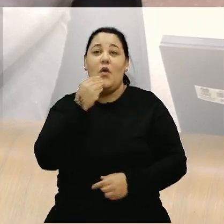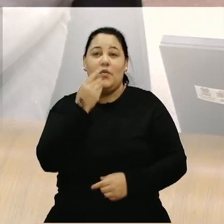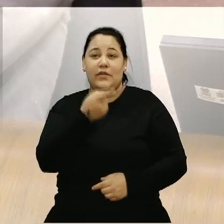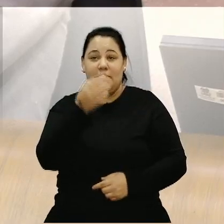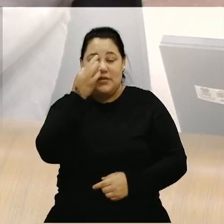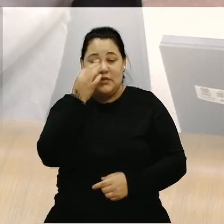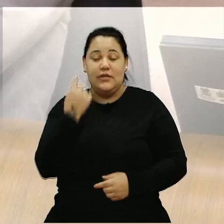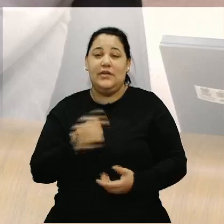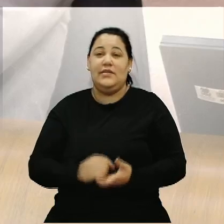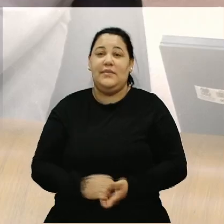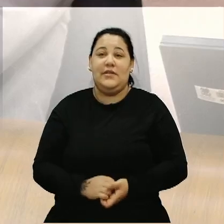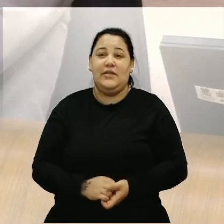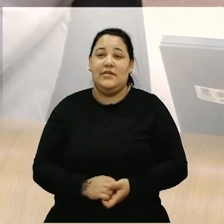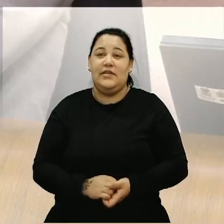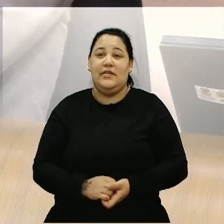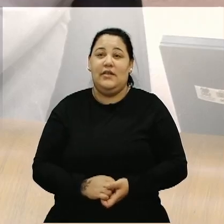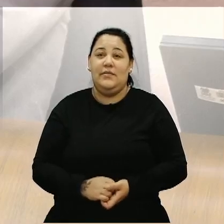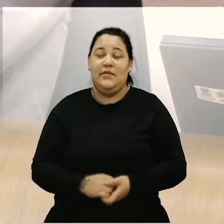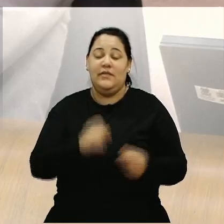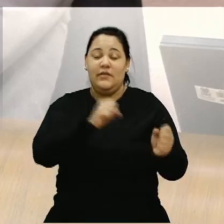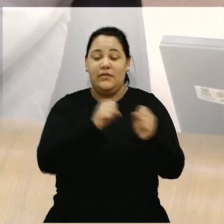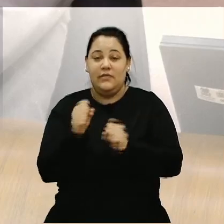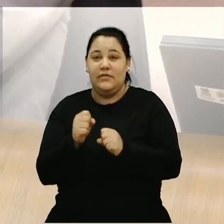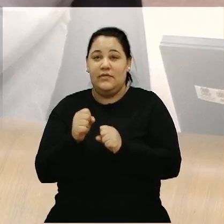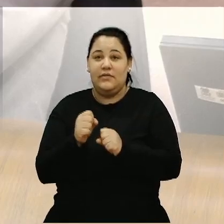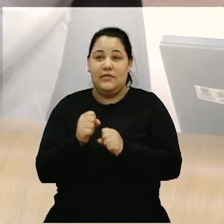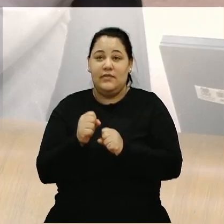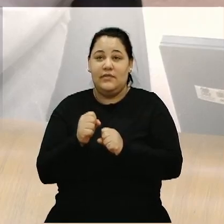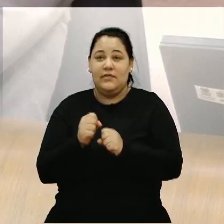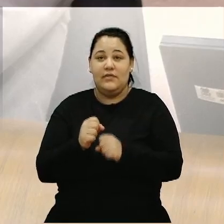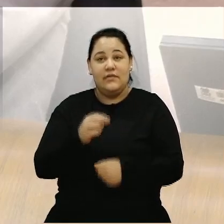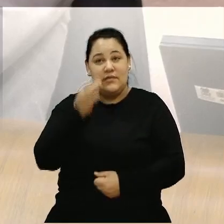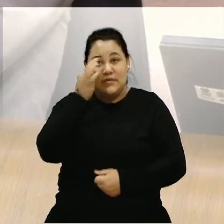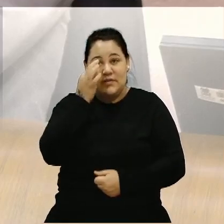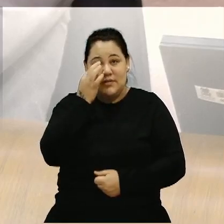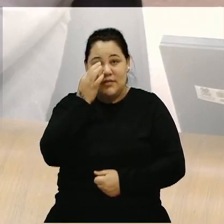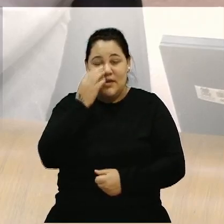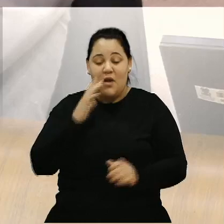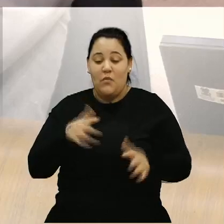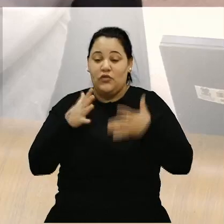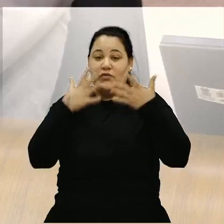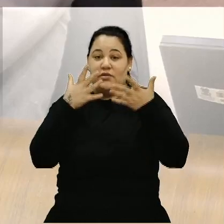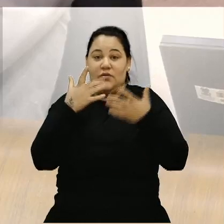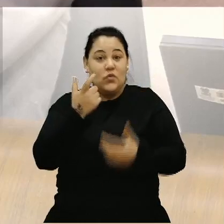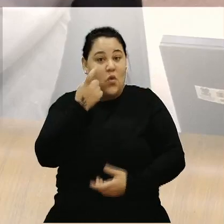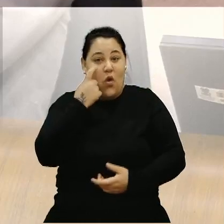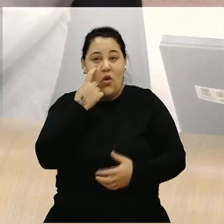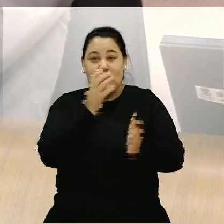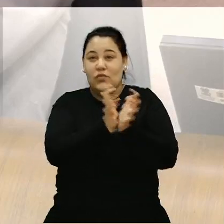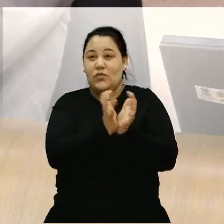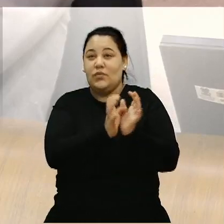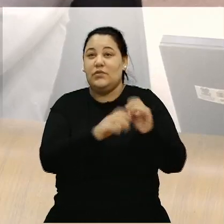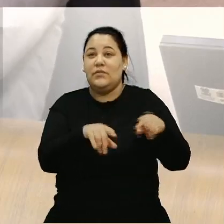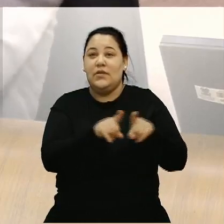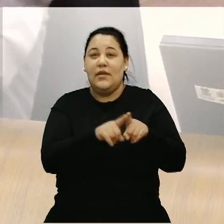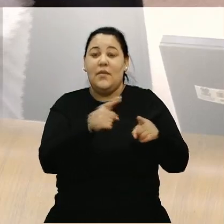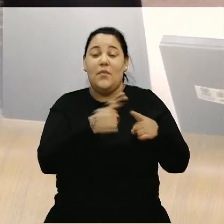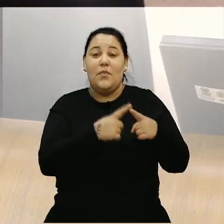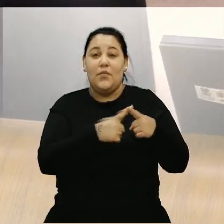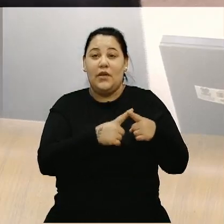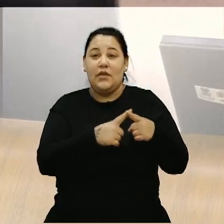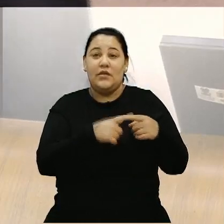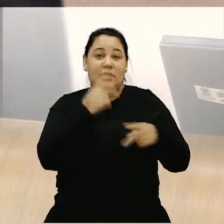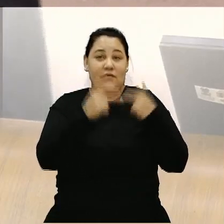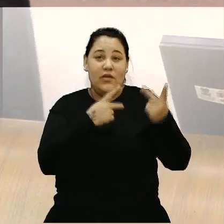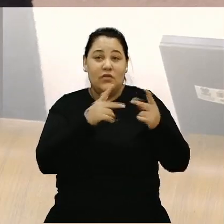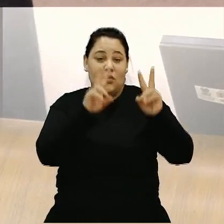poder presenciar. É isso que o senhor traz, a empolgação nos olhos daquela equipe. Porque a gente está falando de um tema